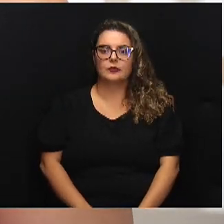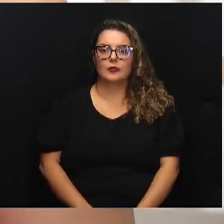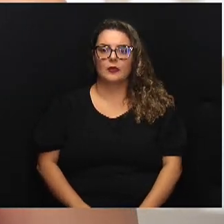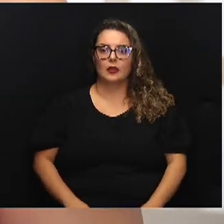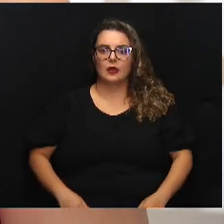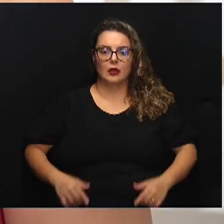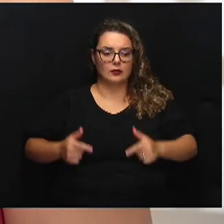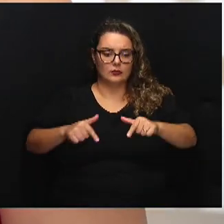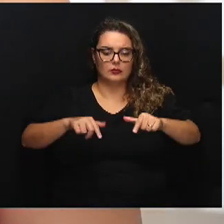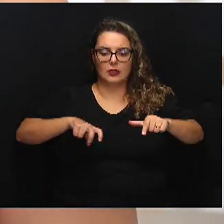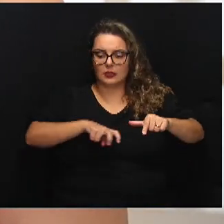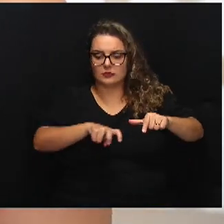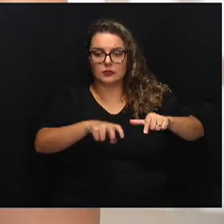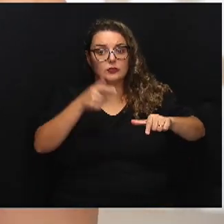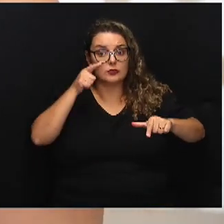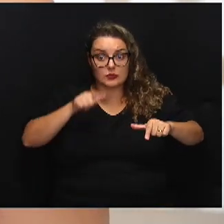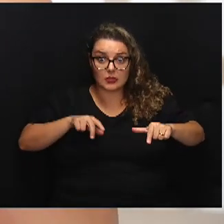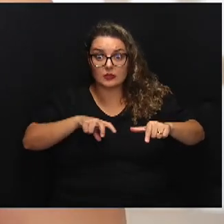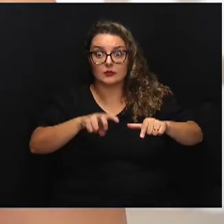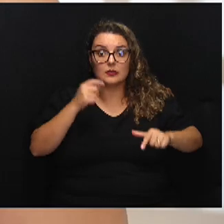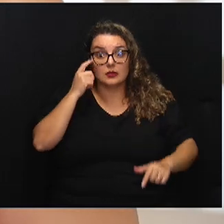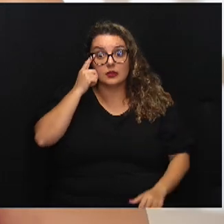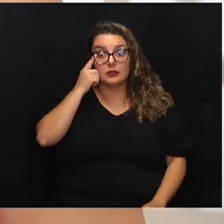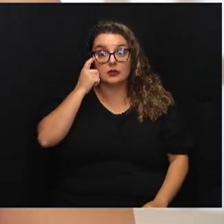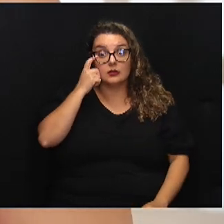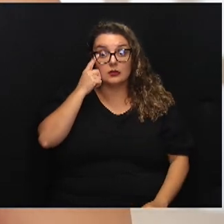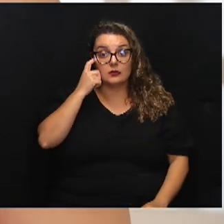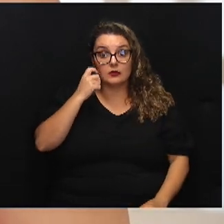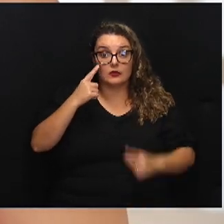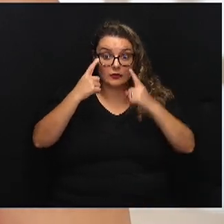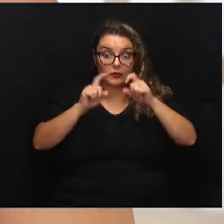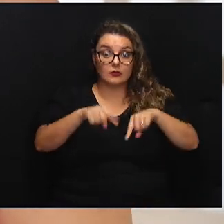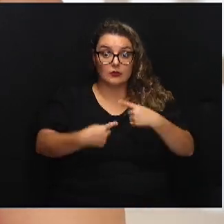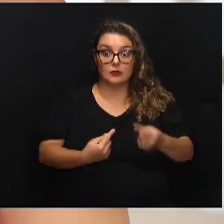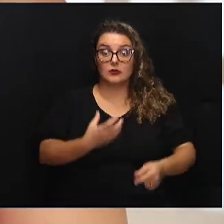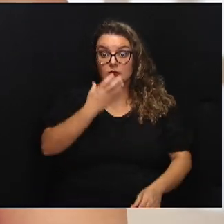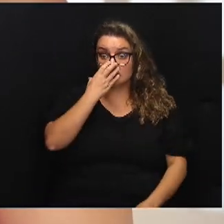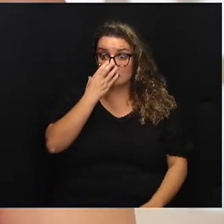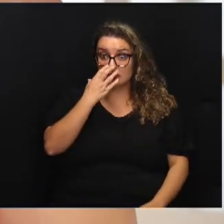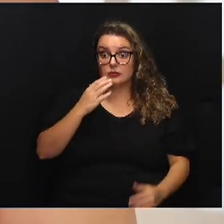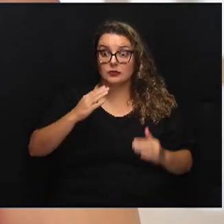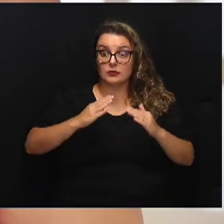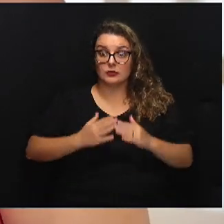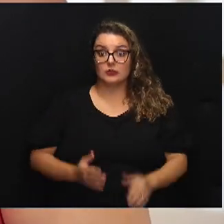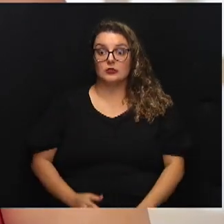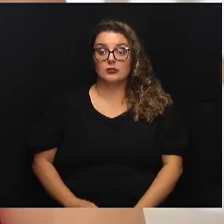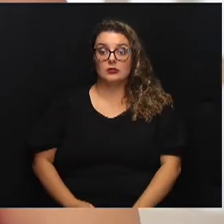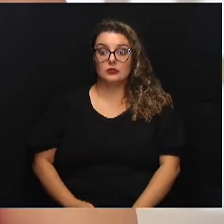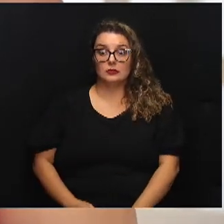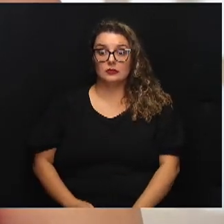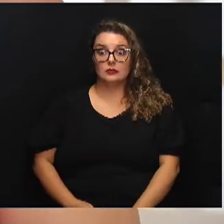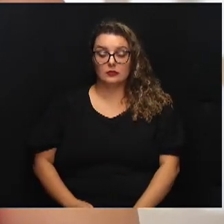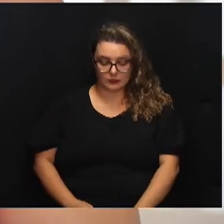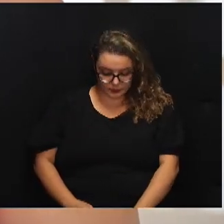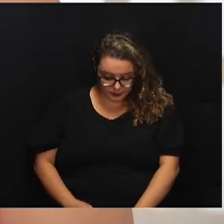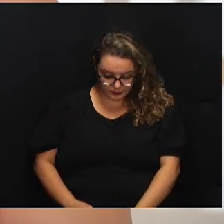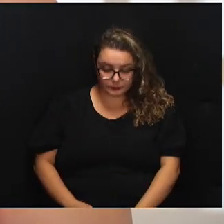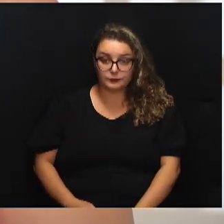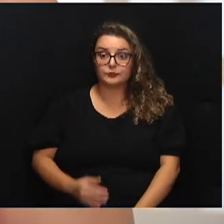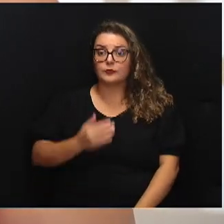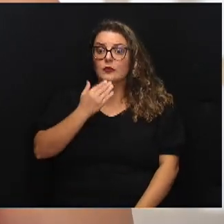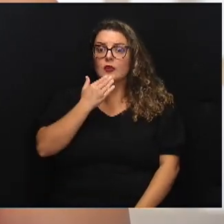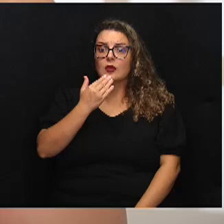Começou a ficar agressivo com os irmãos dele, os cachorros da casa, quando queria comer. Muitas vezes ficava pedindo